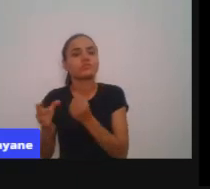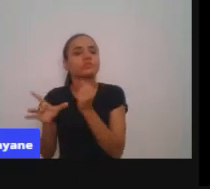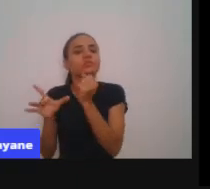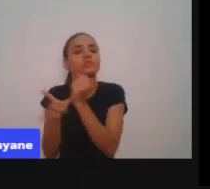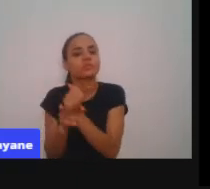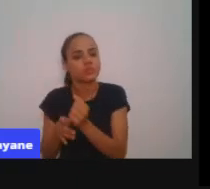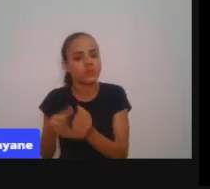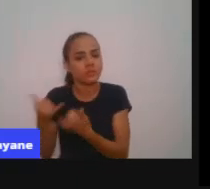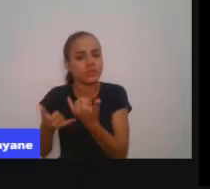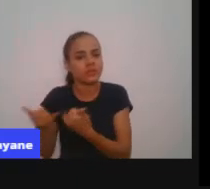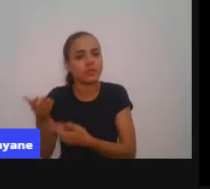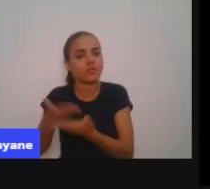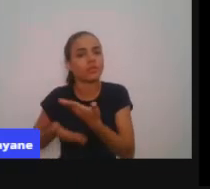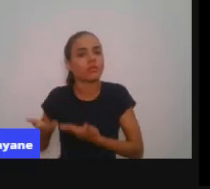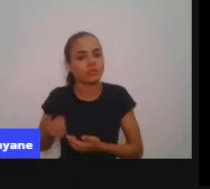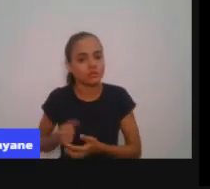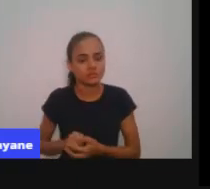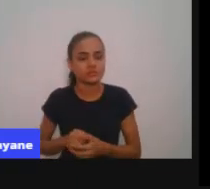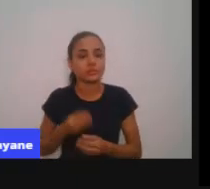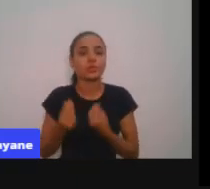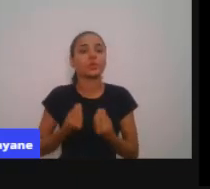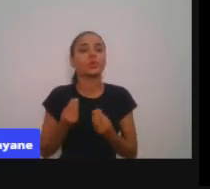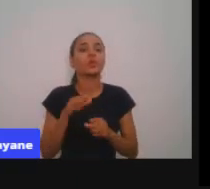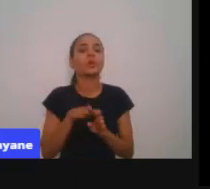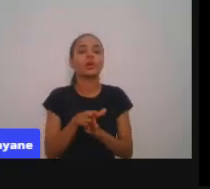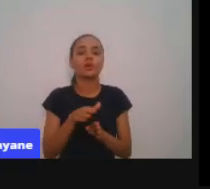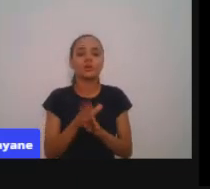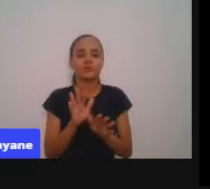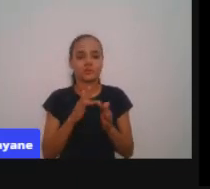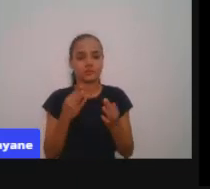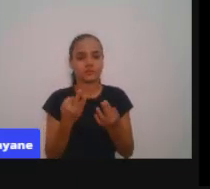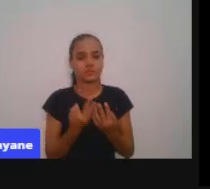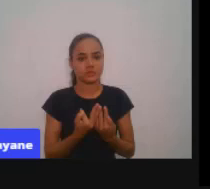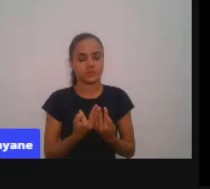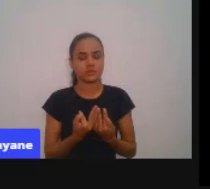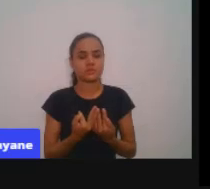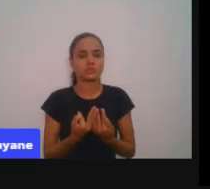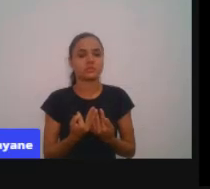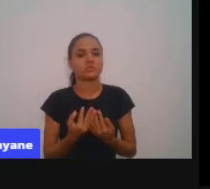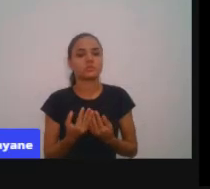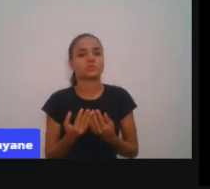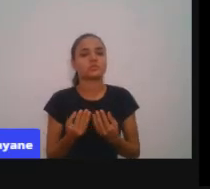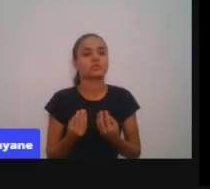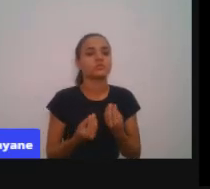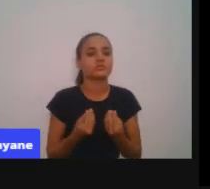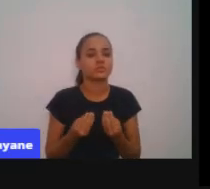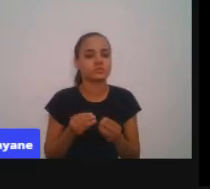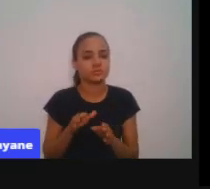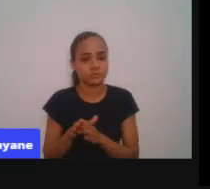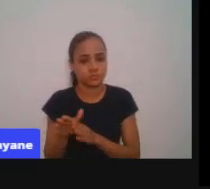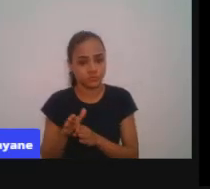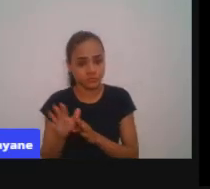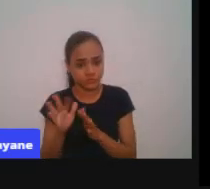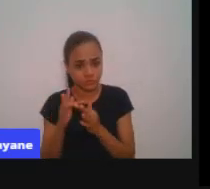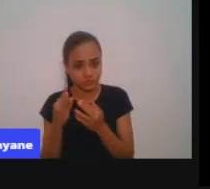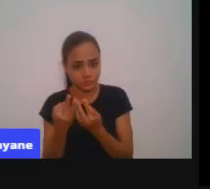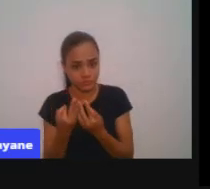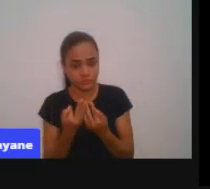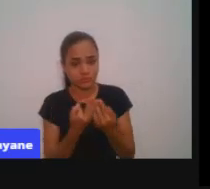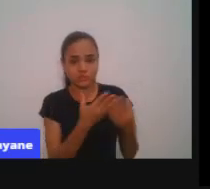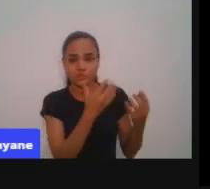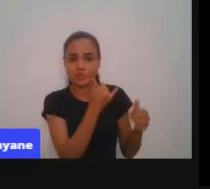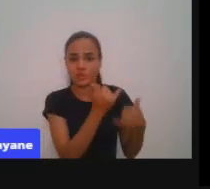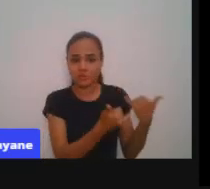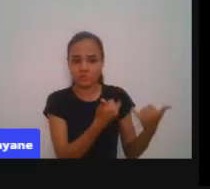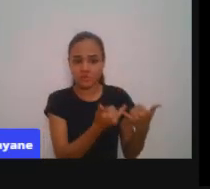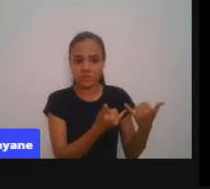então, orientar essa família, né? Olha, não deixe só a criança lá no cantinho no quarto dela cheio de brinquedos. Ela precisa de mais que